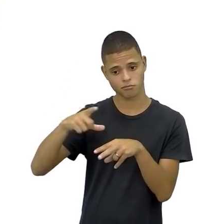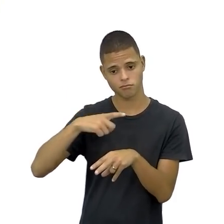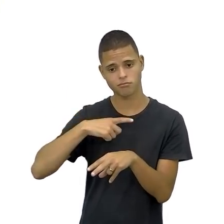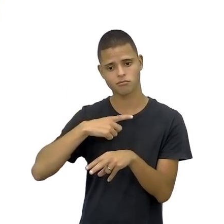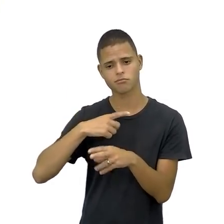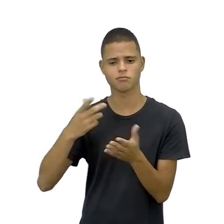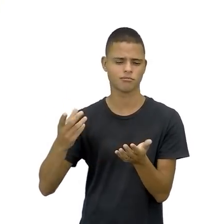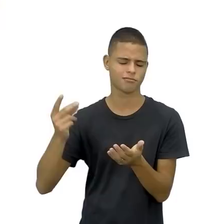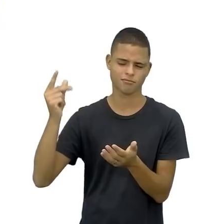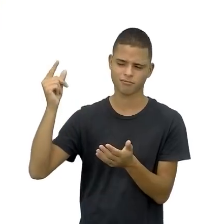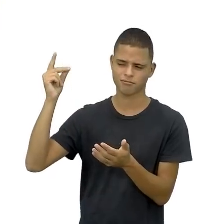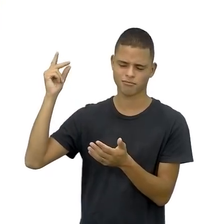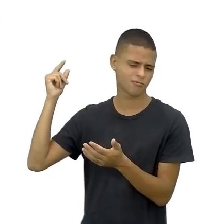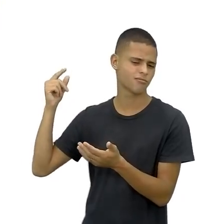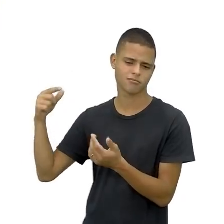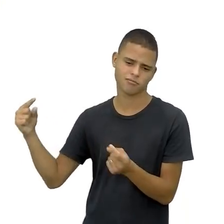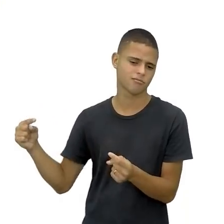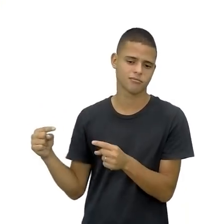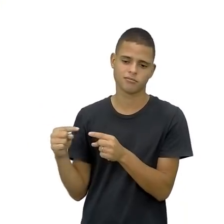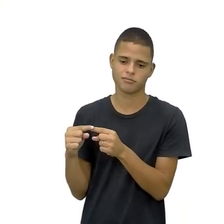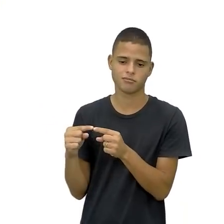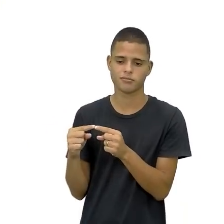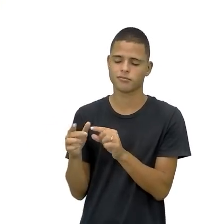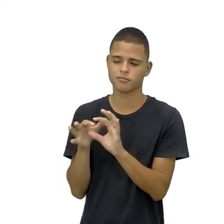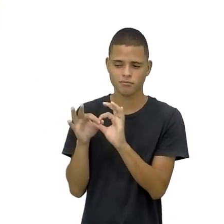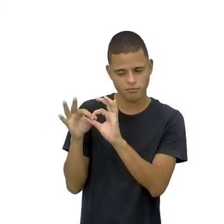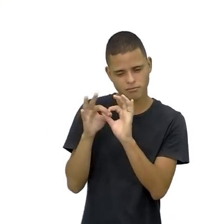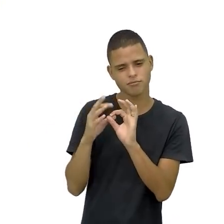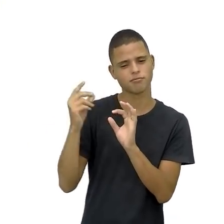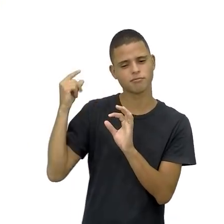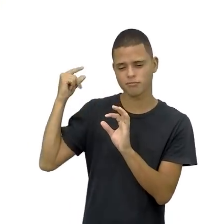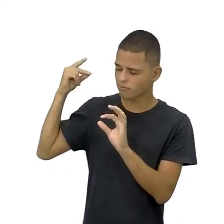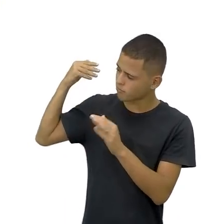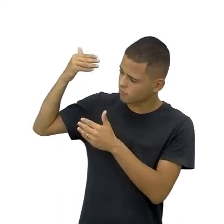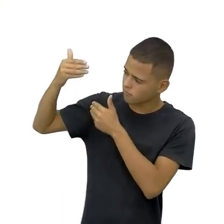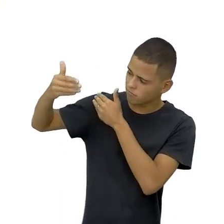de séries, de anos diferentes, né? Com